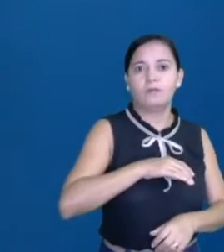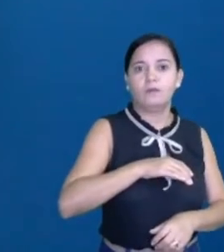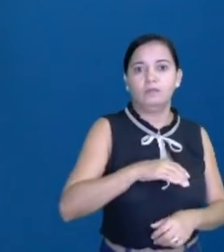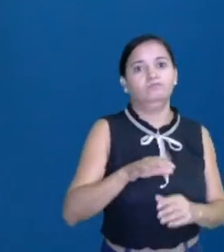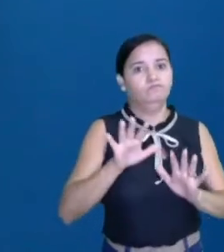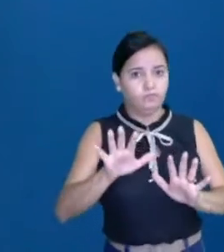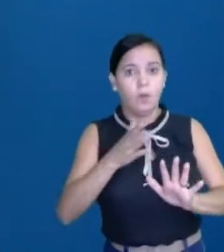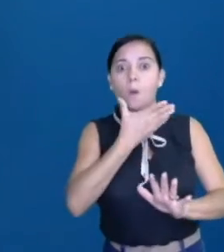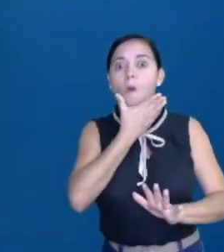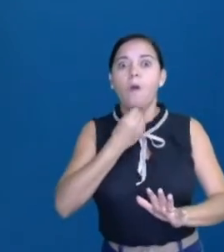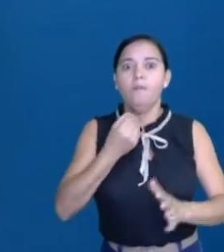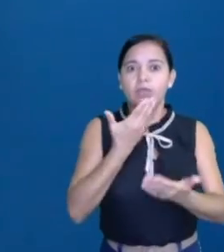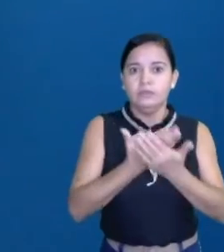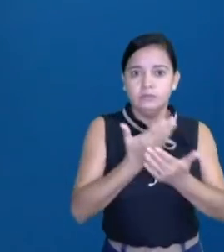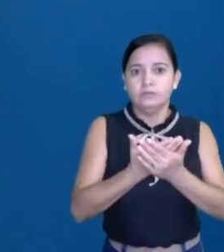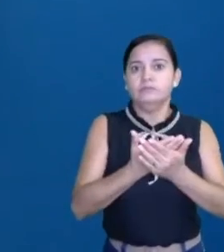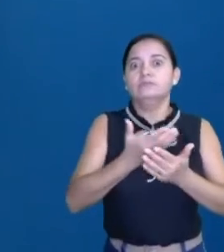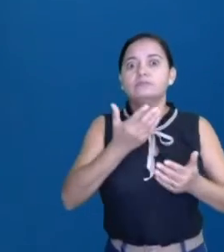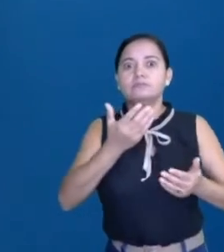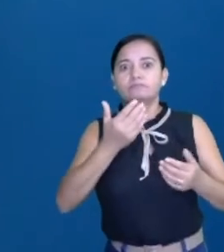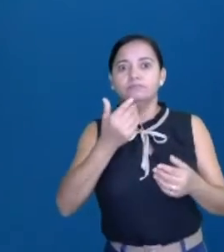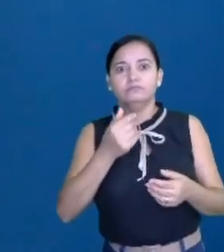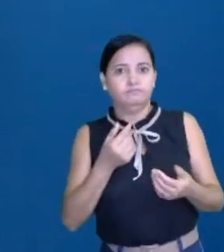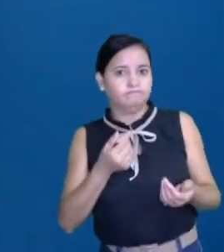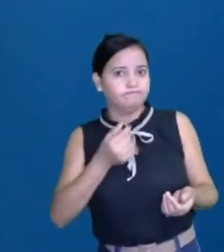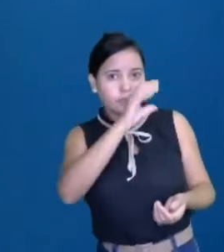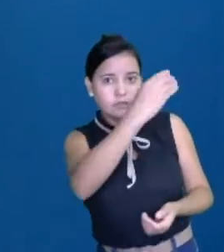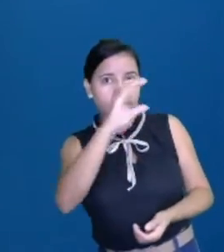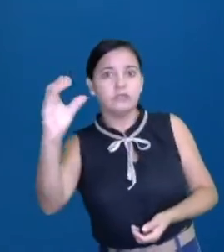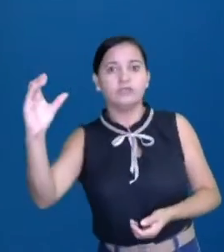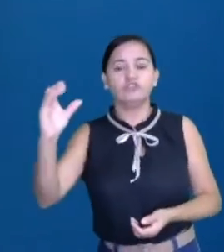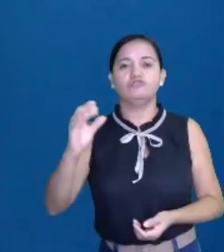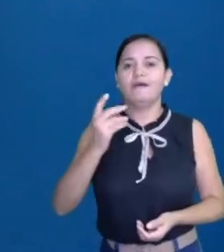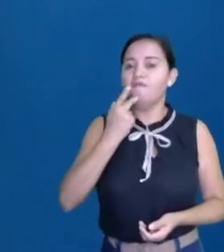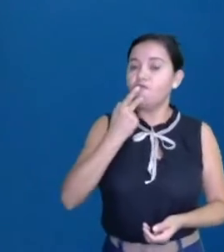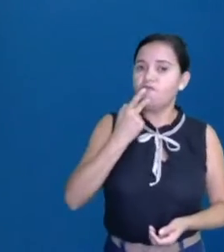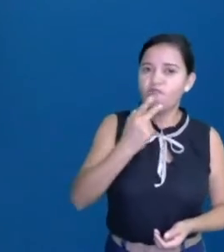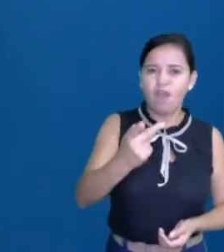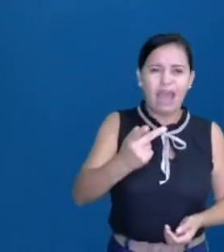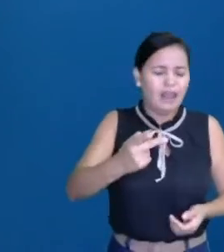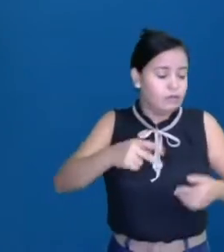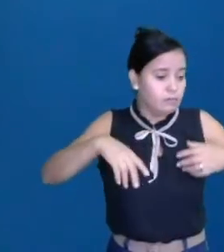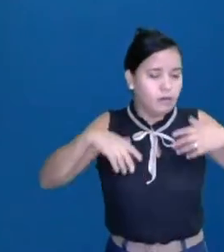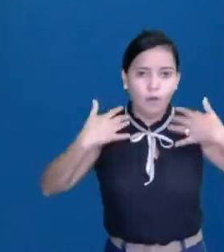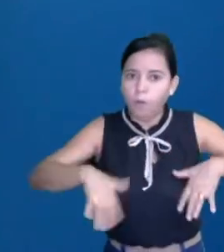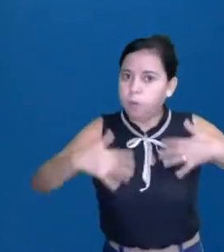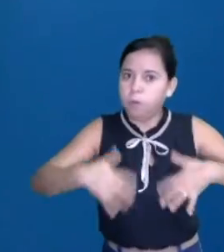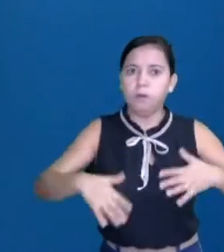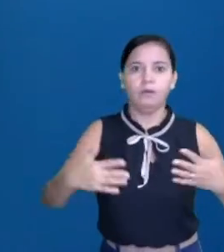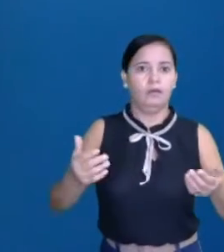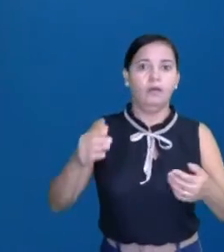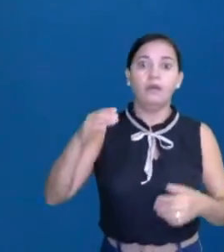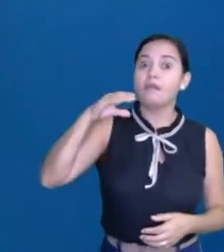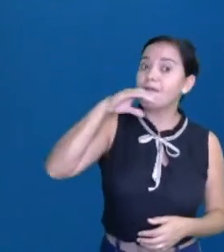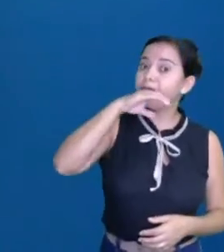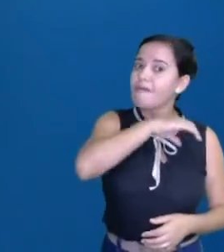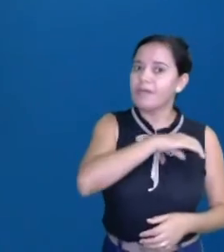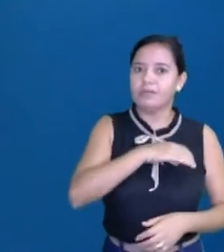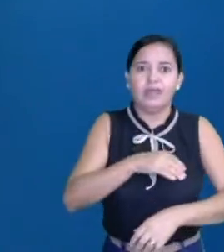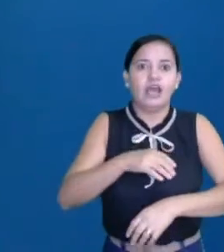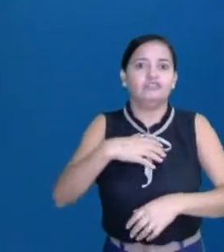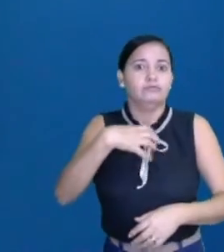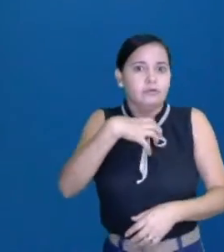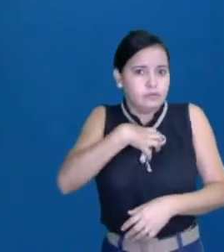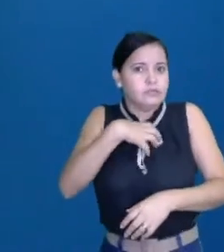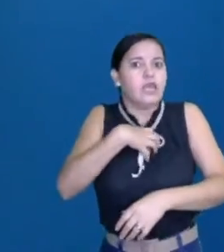os cientistas chamam de piroceno, tá? Que é um período que é extremamente quente. E como eu digo, a gente sente isso na